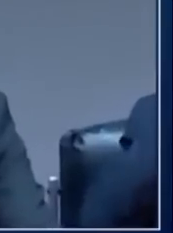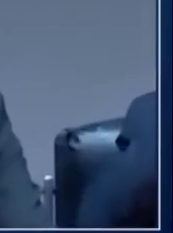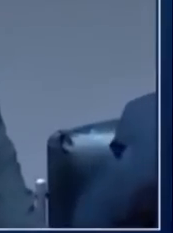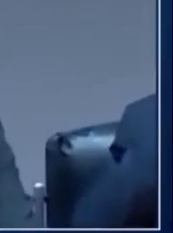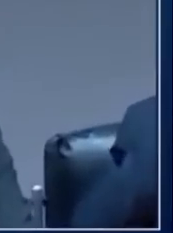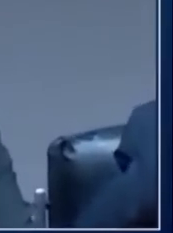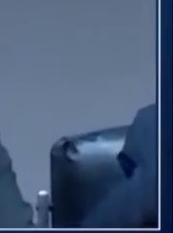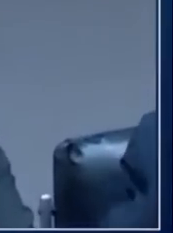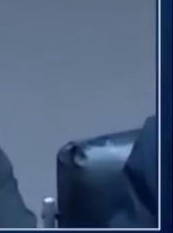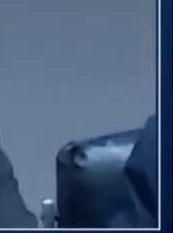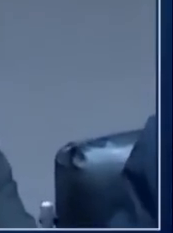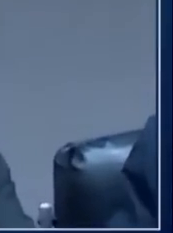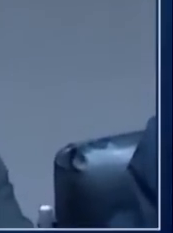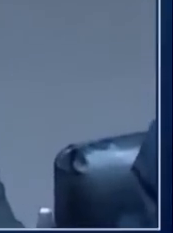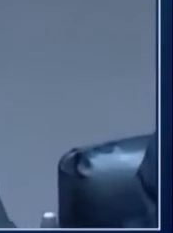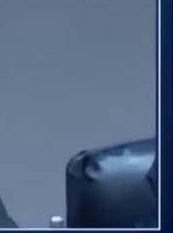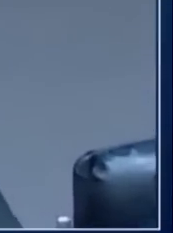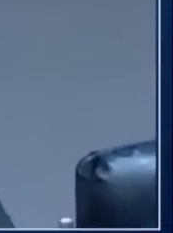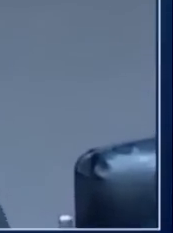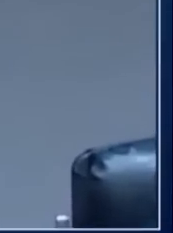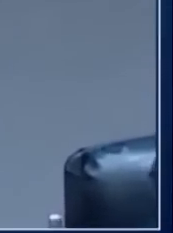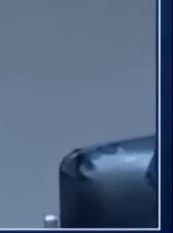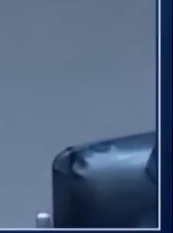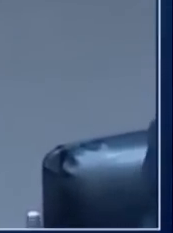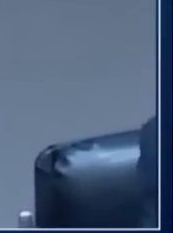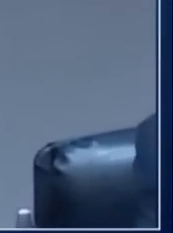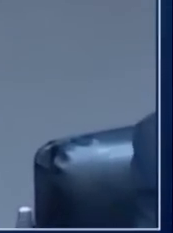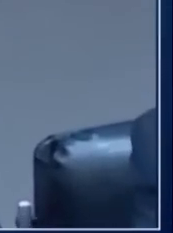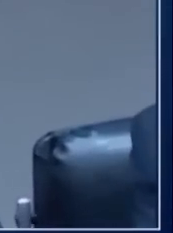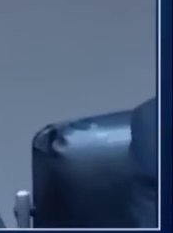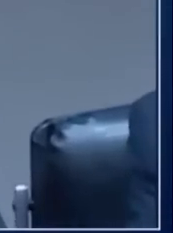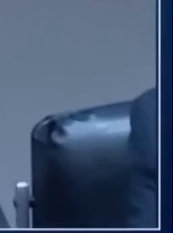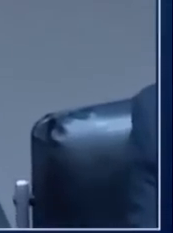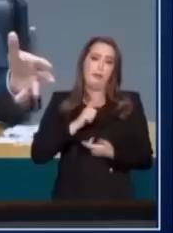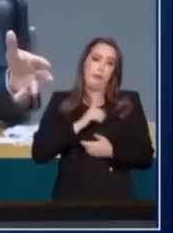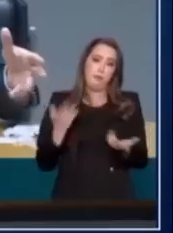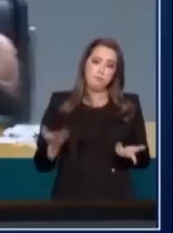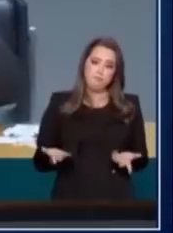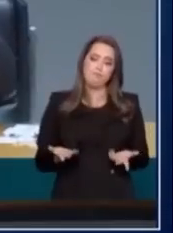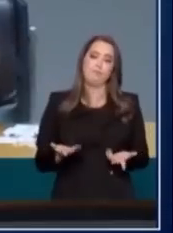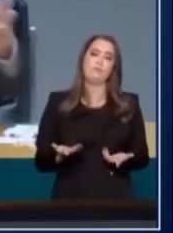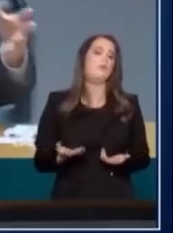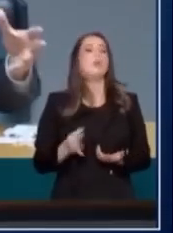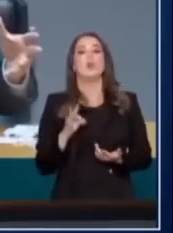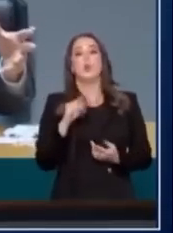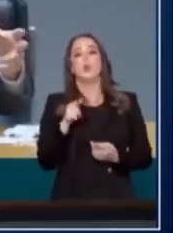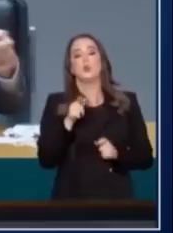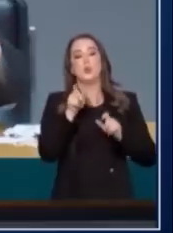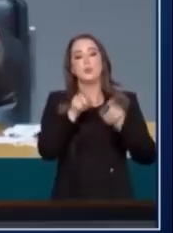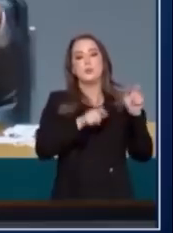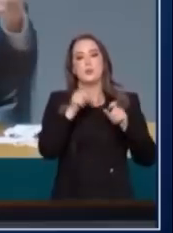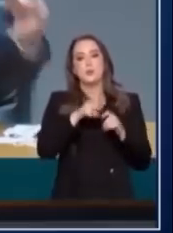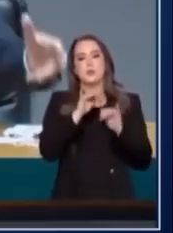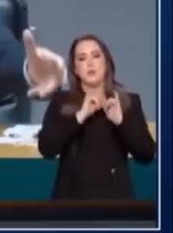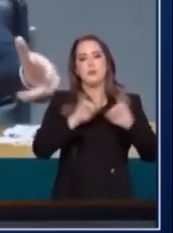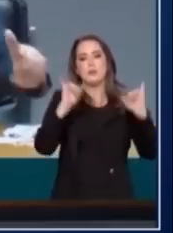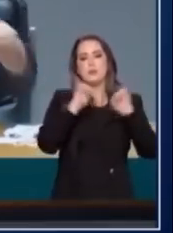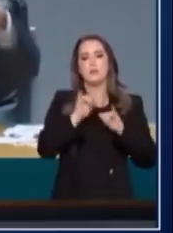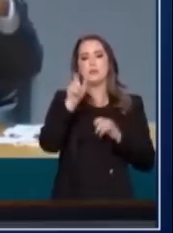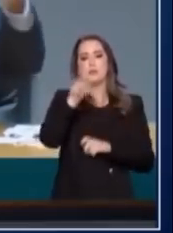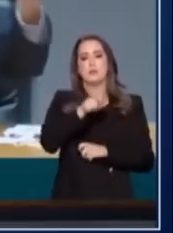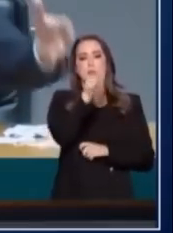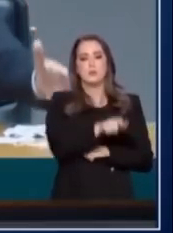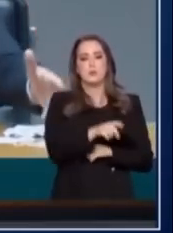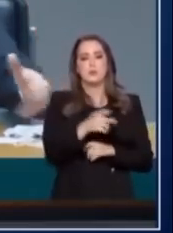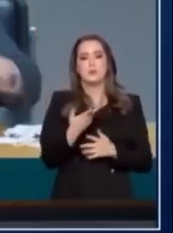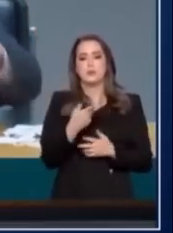é uma postagem muito contundente e eu acho que as pessoas deviam enfim deixar cair essa ficha sabe a